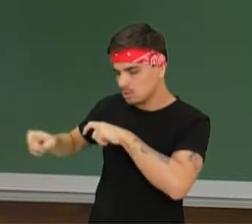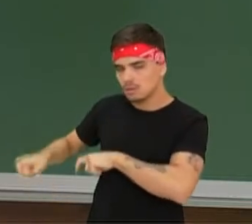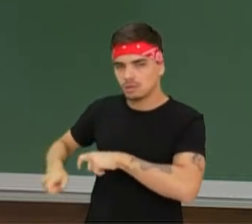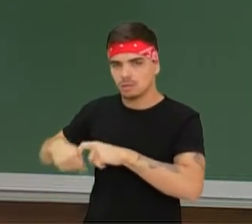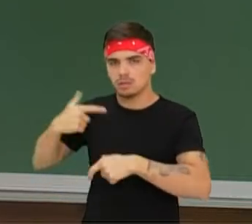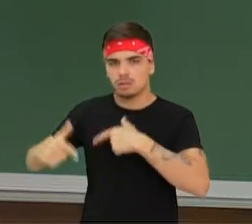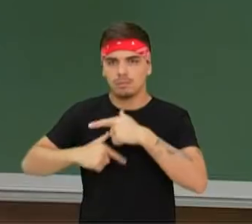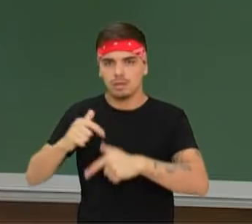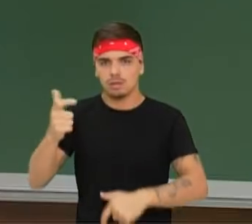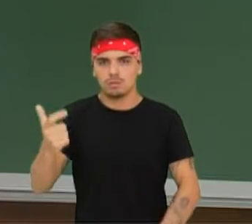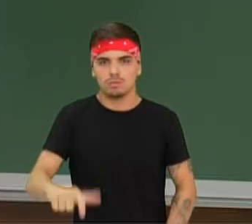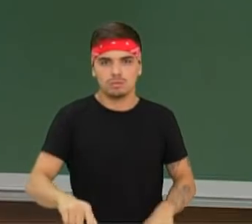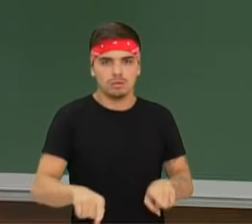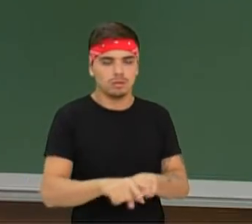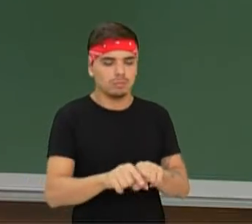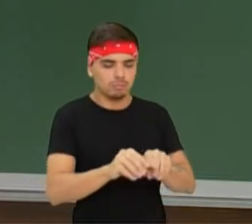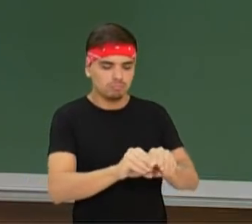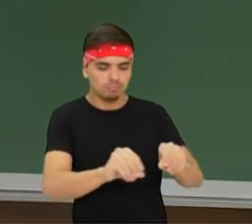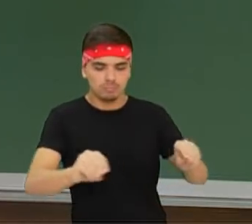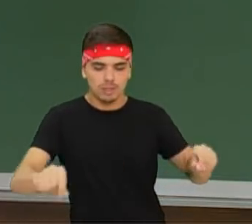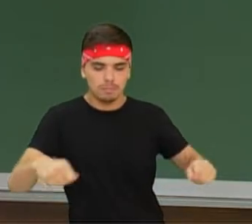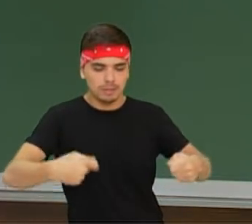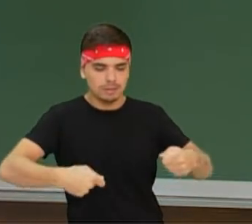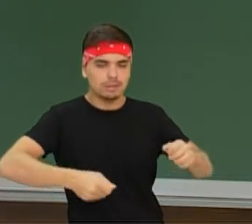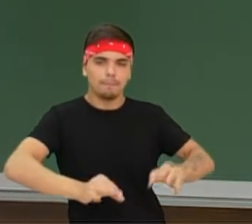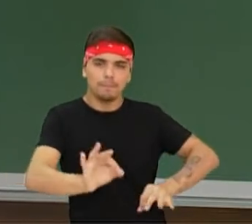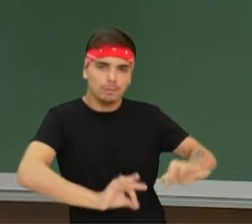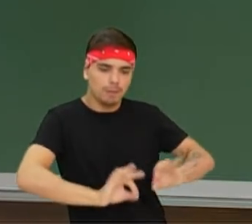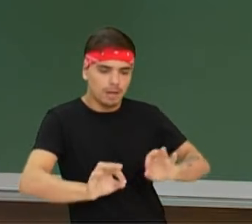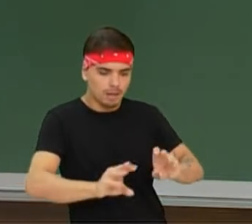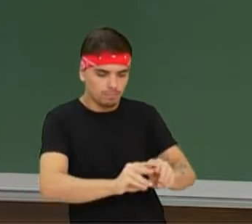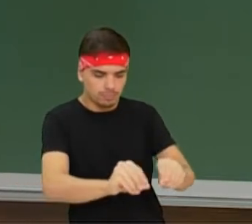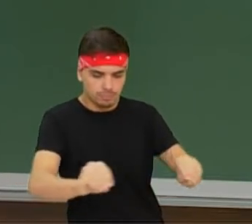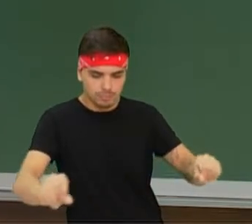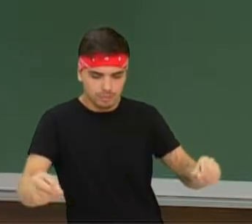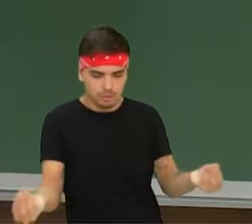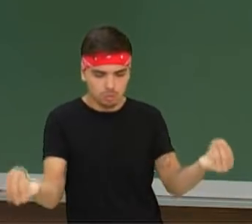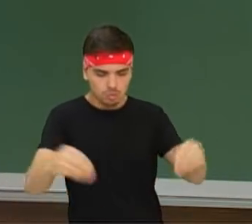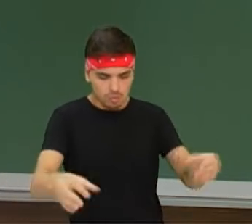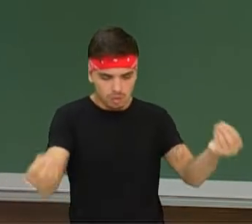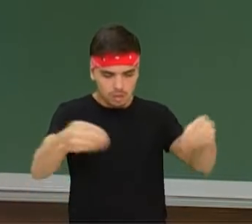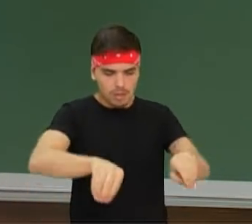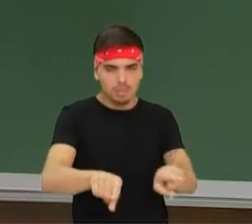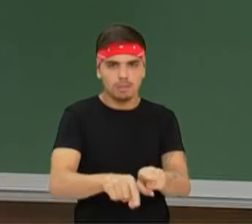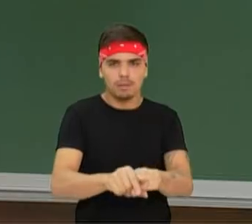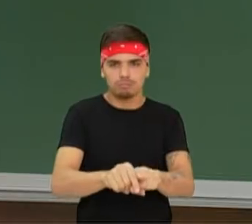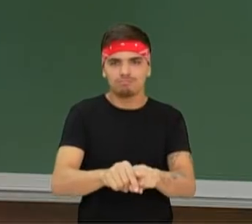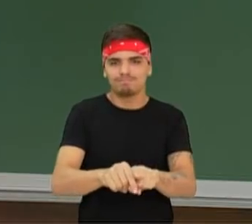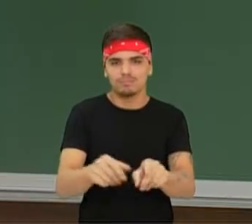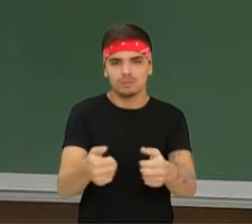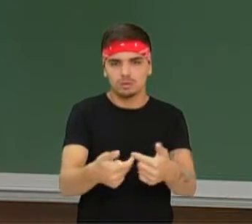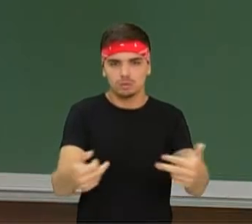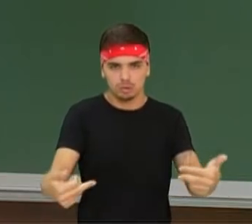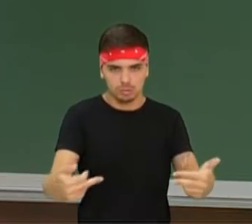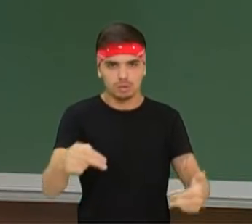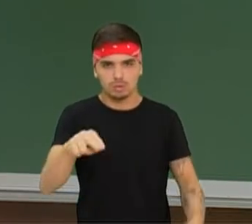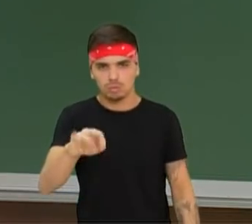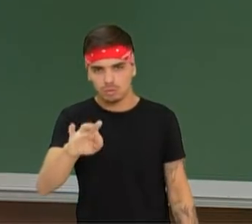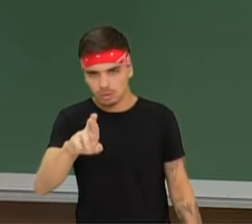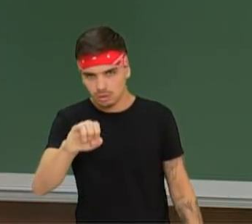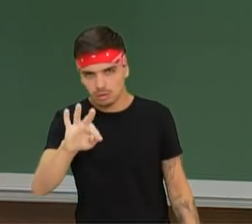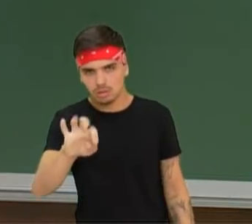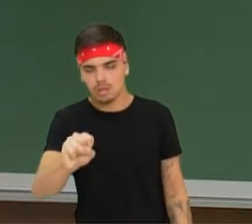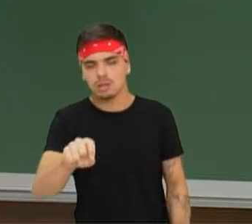Ele precisa preparar aquele solo ali com nutrientes, para que aquele solo possa